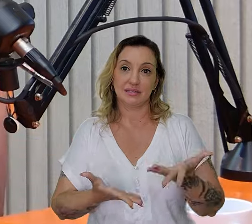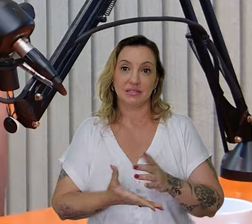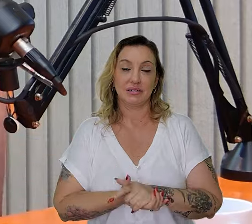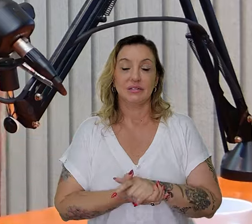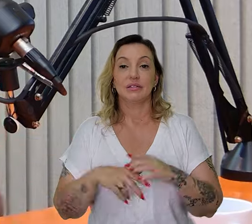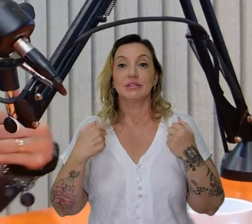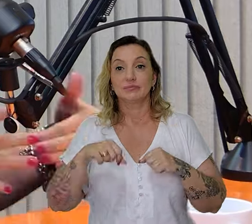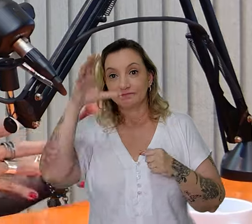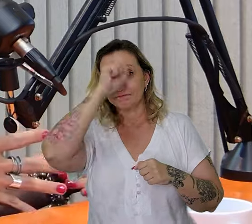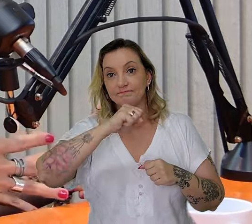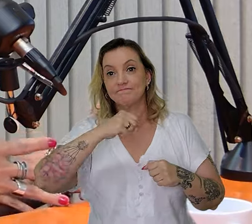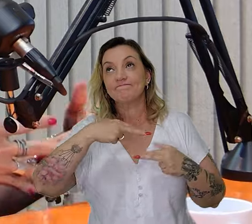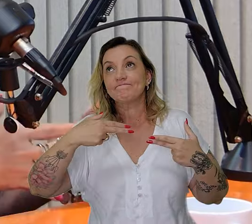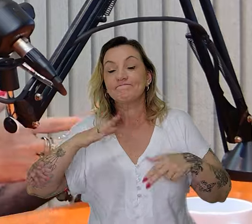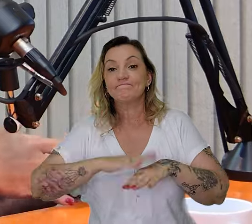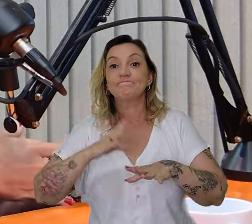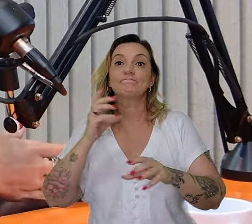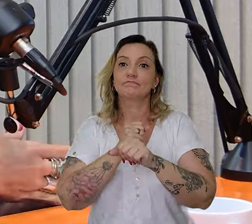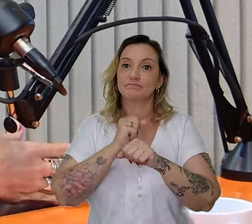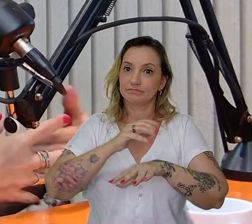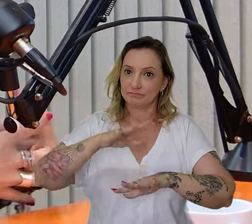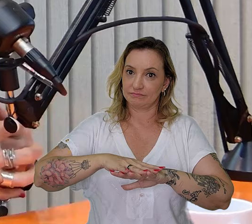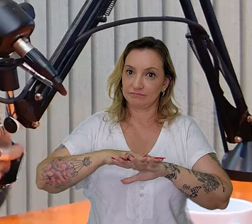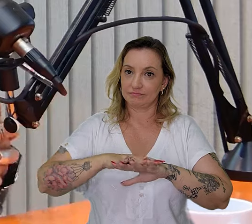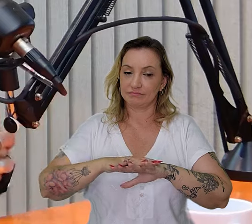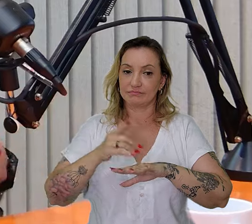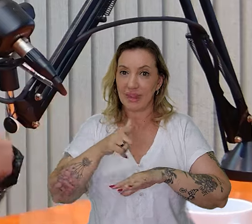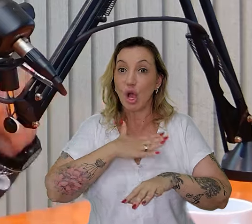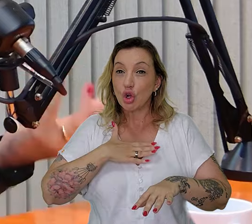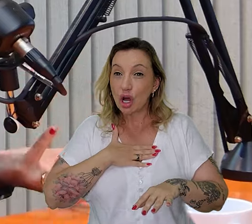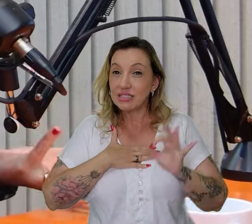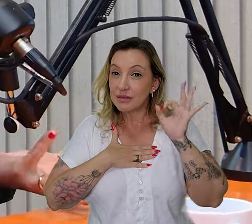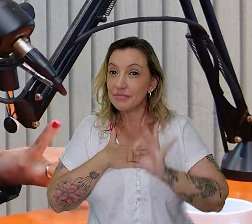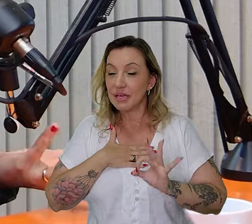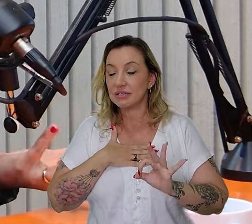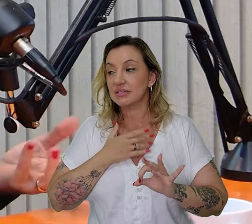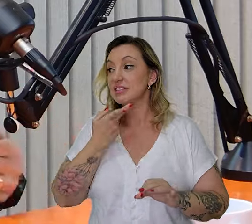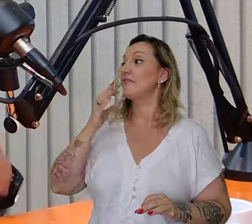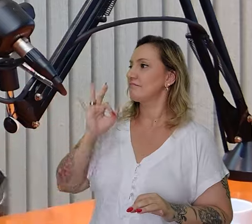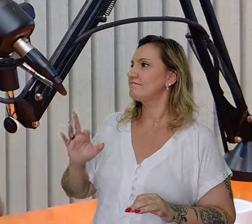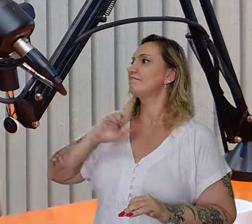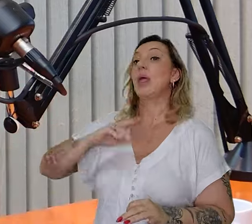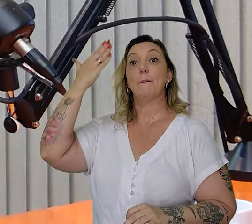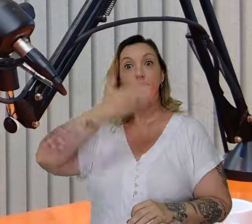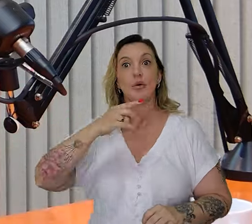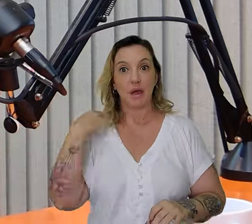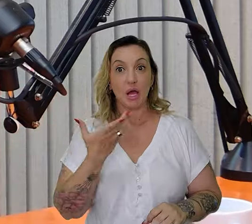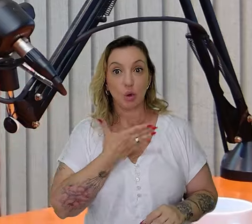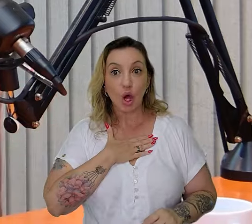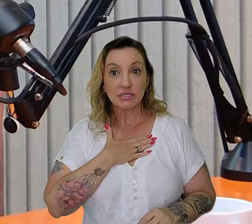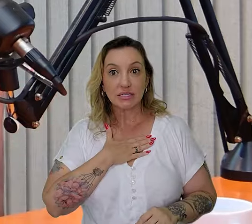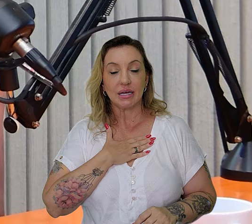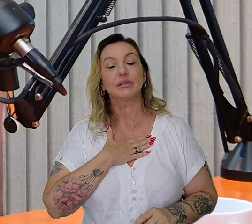mais cálcul do que esse você gosta disso se o aluno falar gosto e provar pra gente que ele gosta ele vai ter reforço até